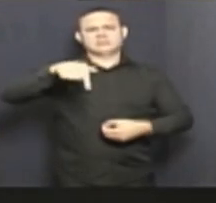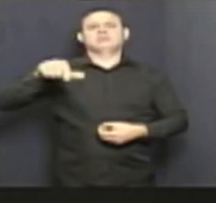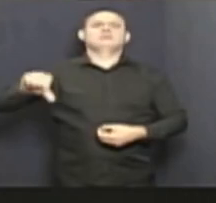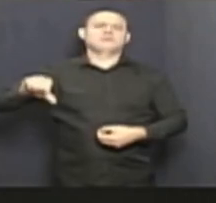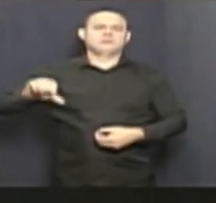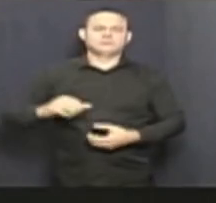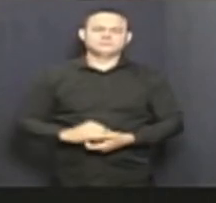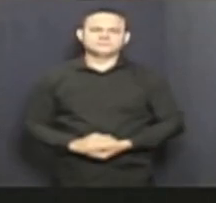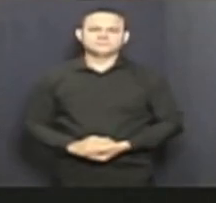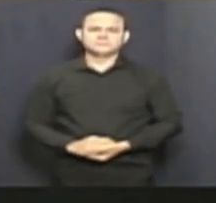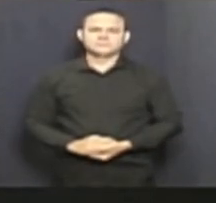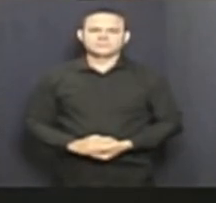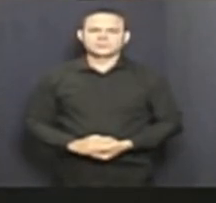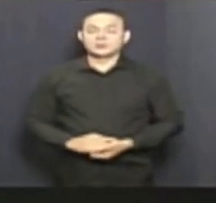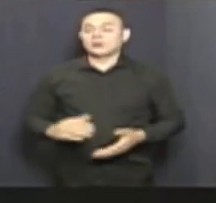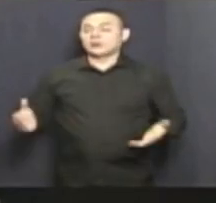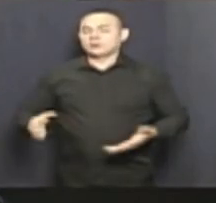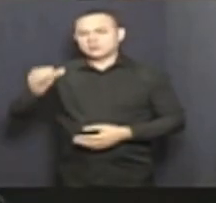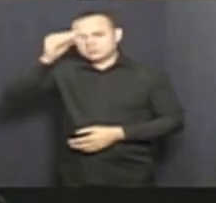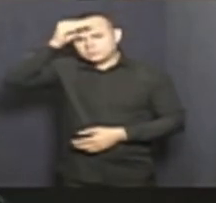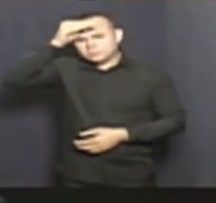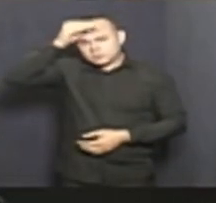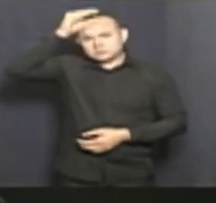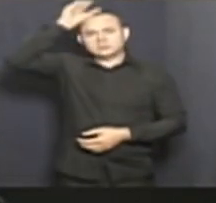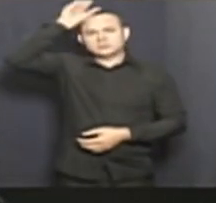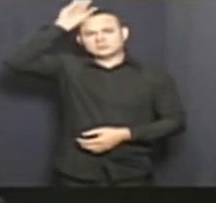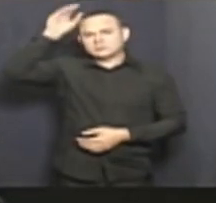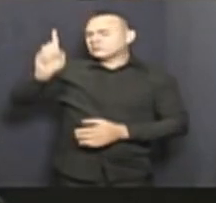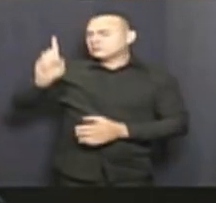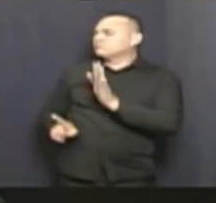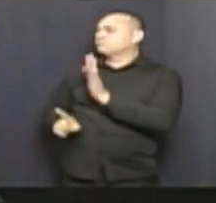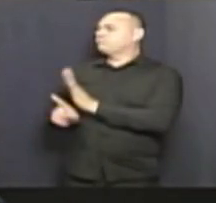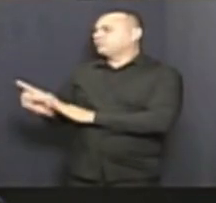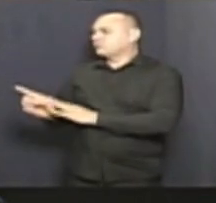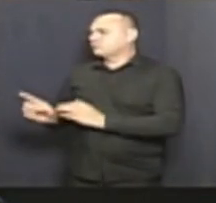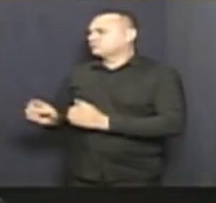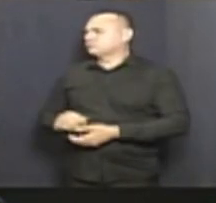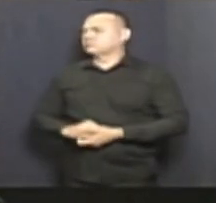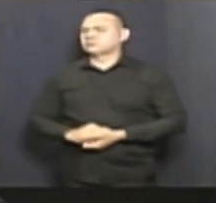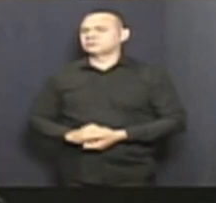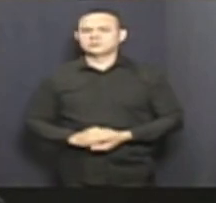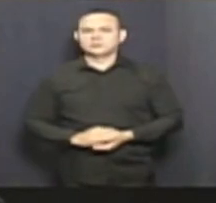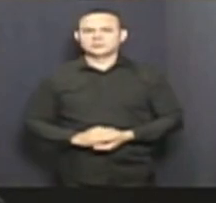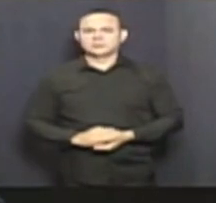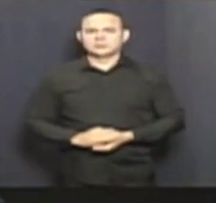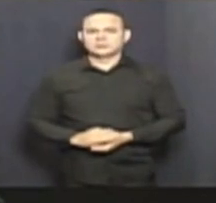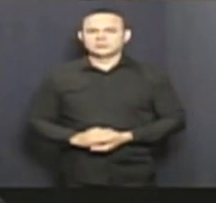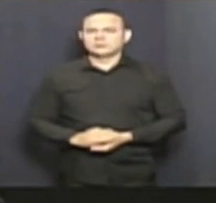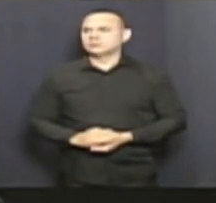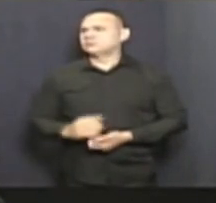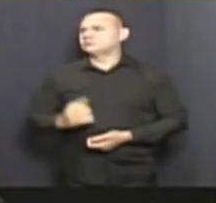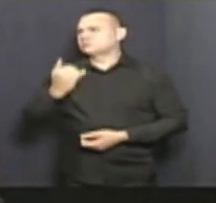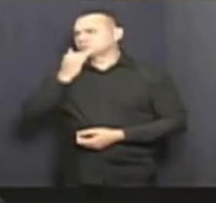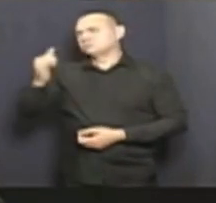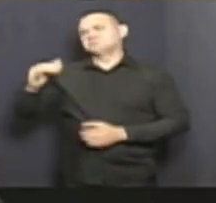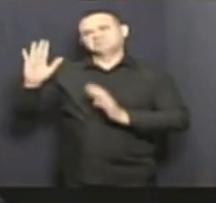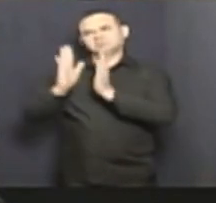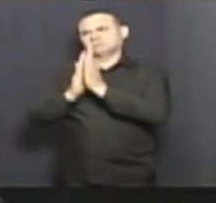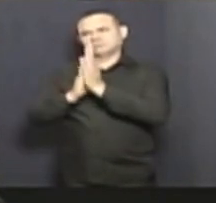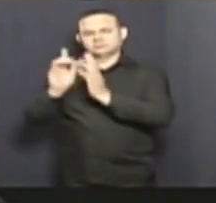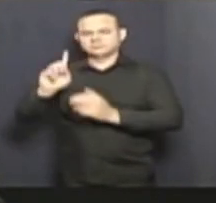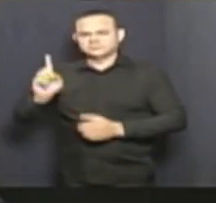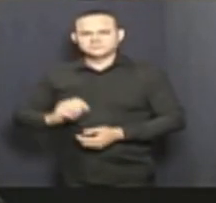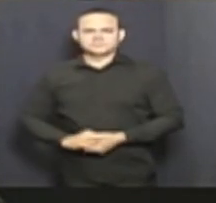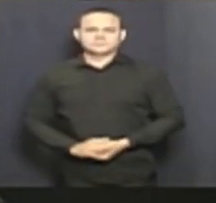candidato marcelo bluma vai fazer uma pergunta para você pedir até que não se manifestasse favor durante o debate o candidato